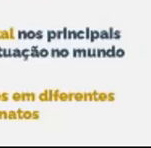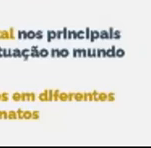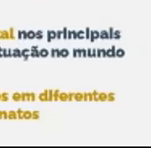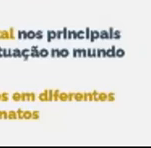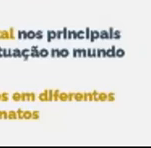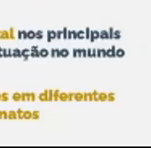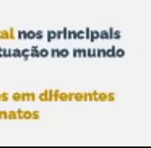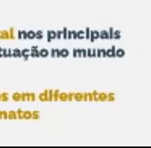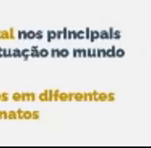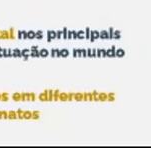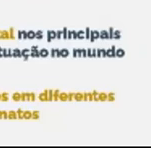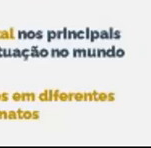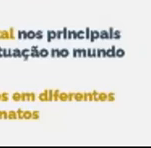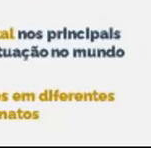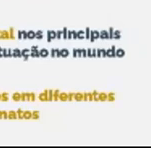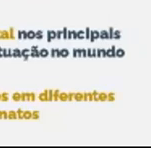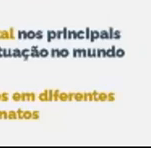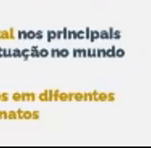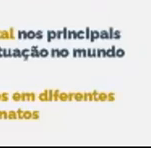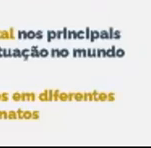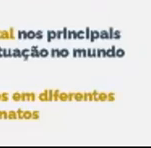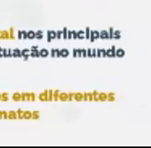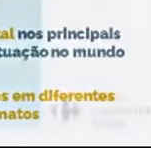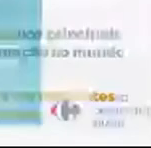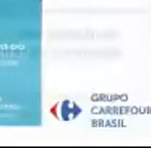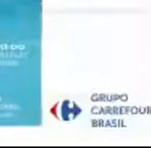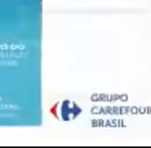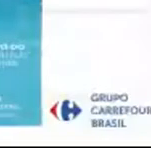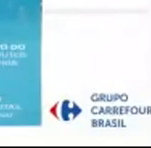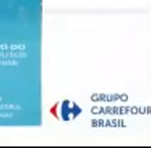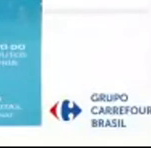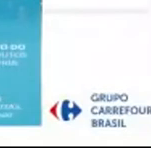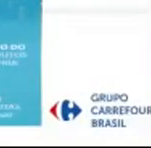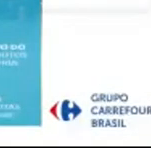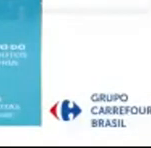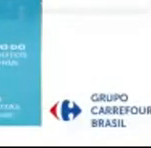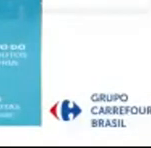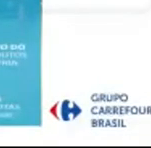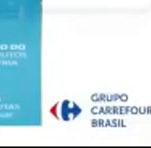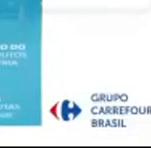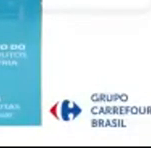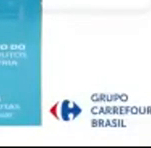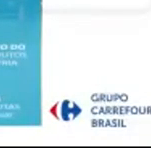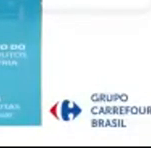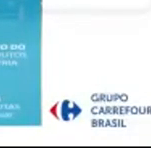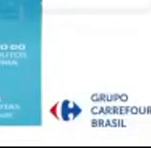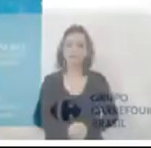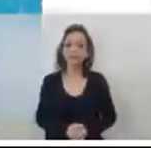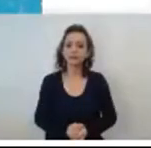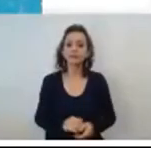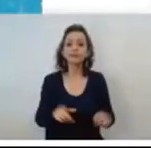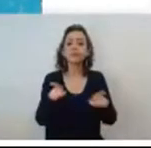foram gerados em todo toda essa expansão de negócios da companhia é a gente também teve resultados